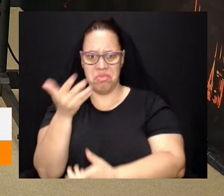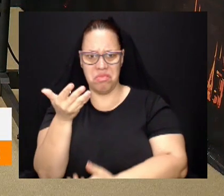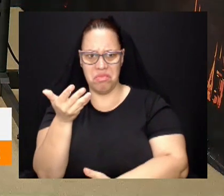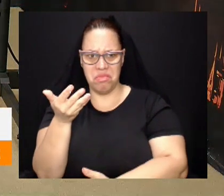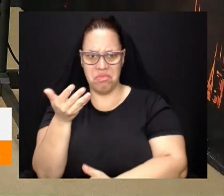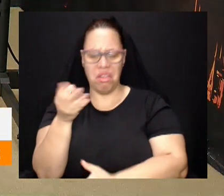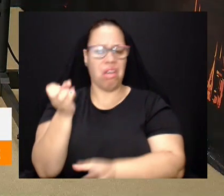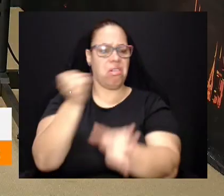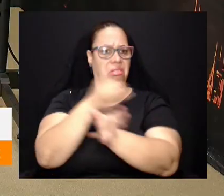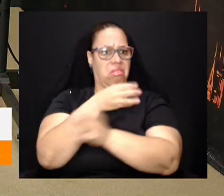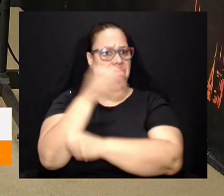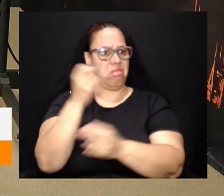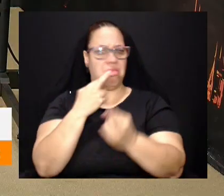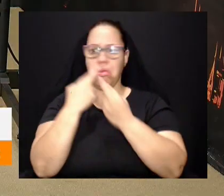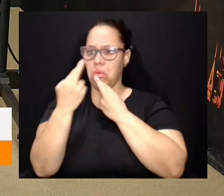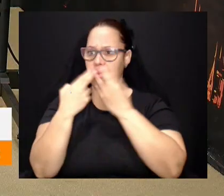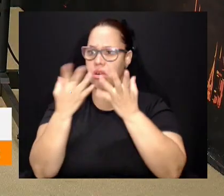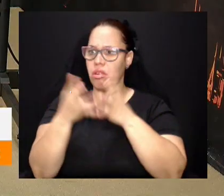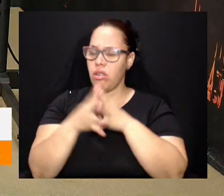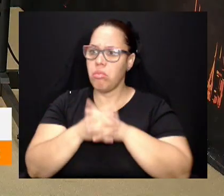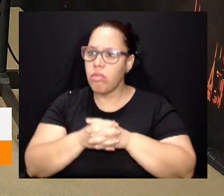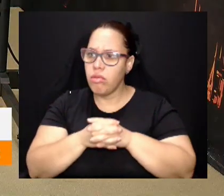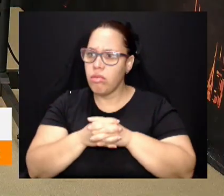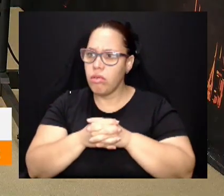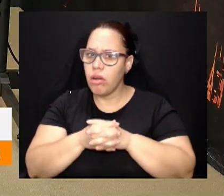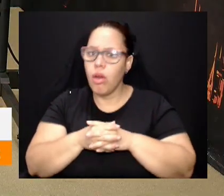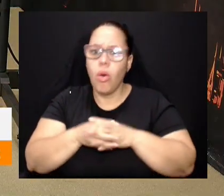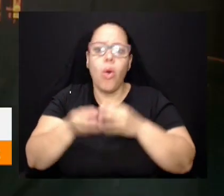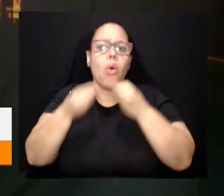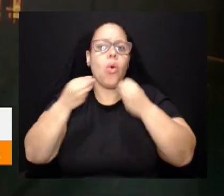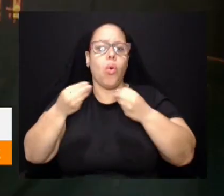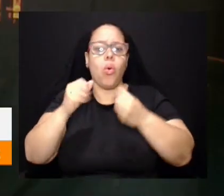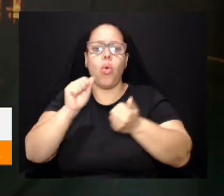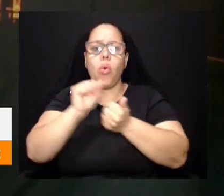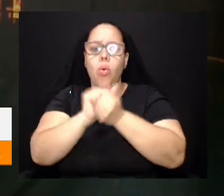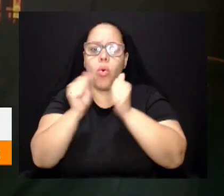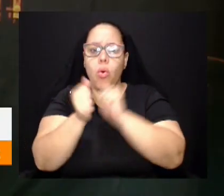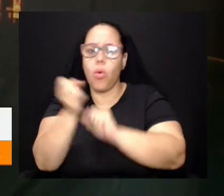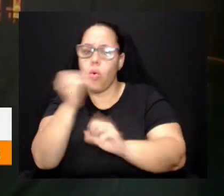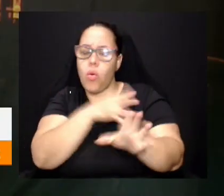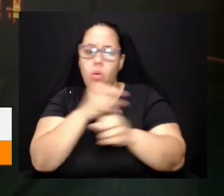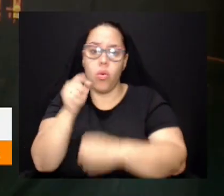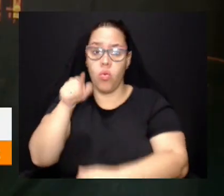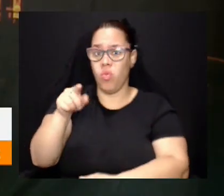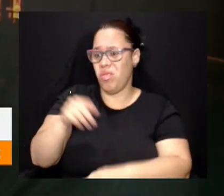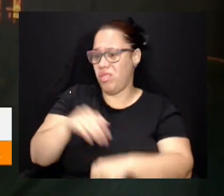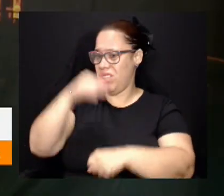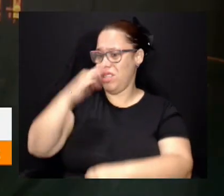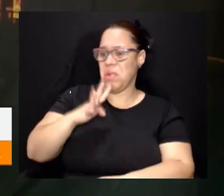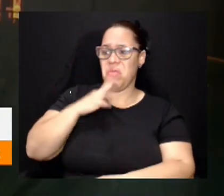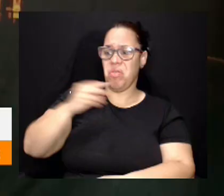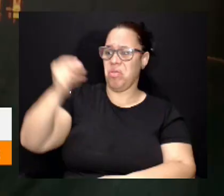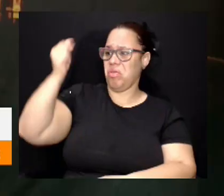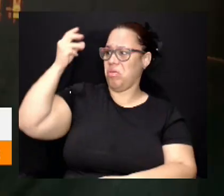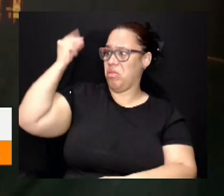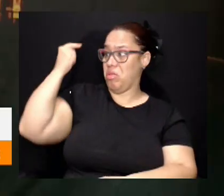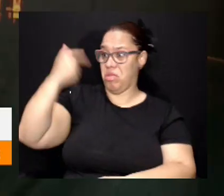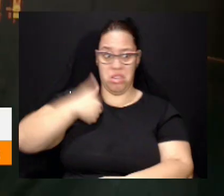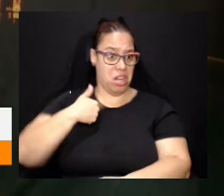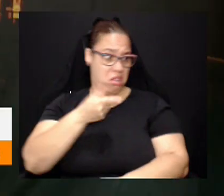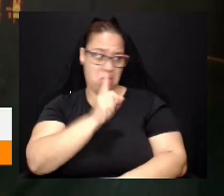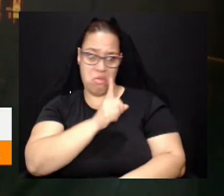num relacionamento? Como que a gente se atualiza, né? Tipo assim, ó, você não é mais aquele que eu conheci e nem eu sou, e